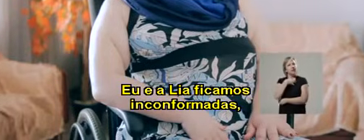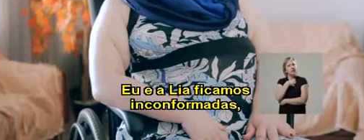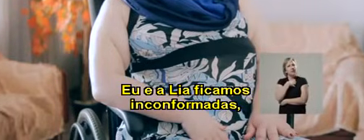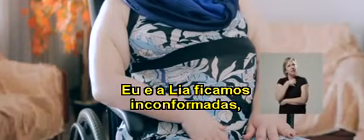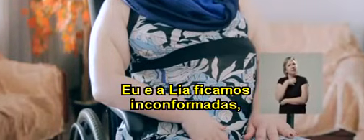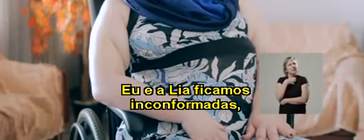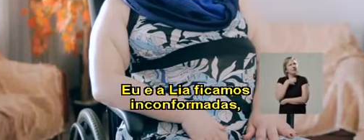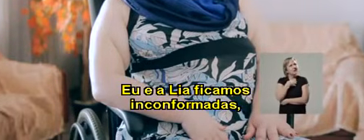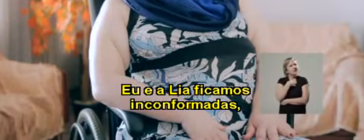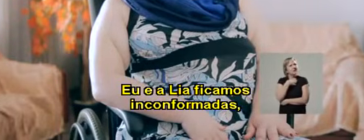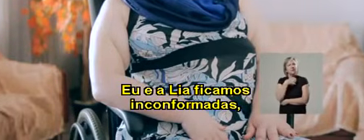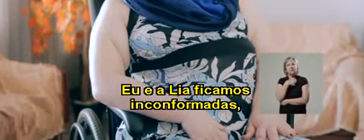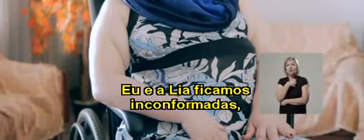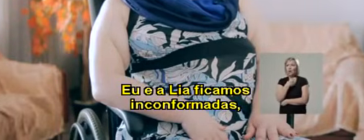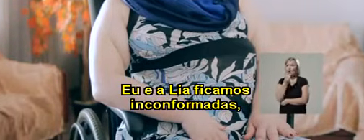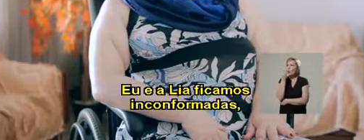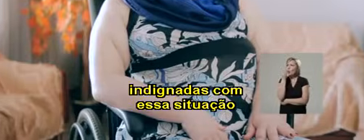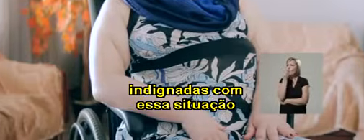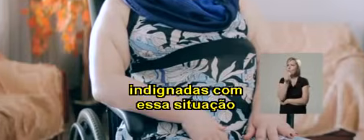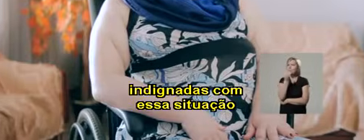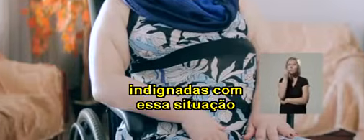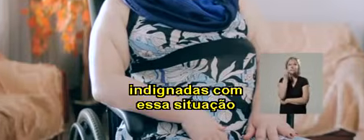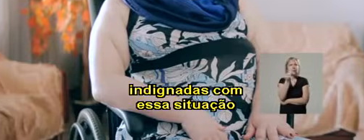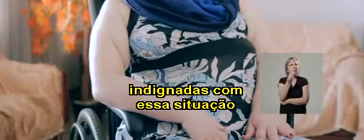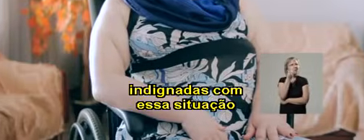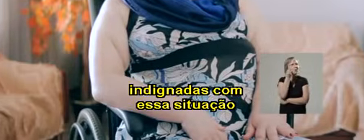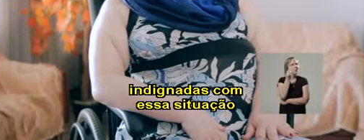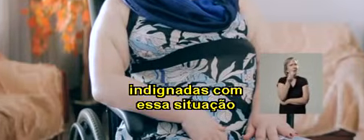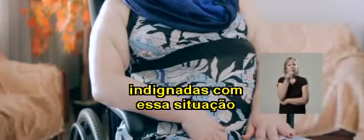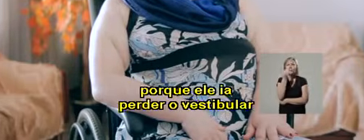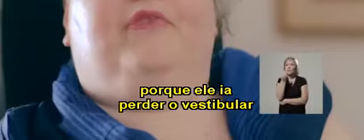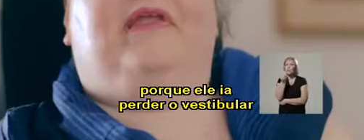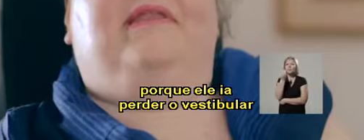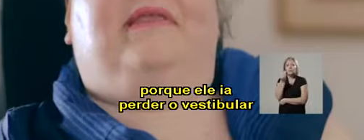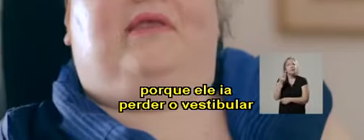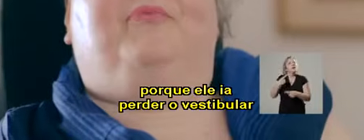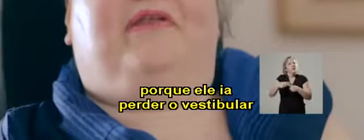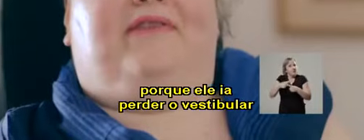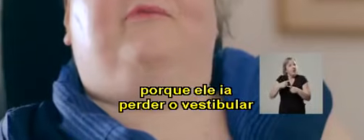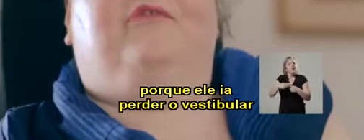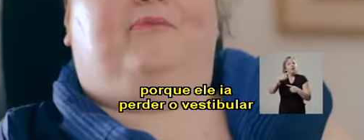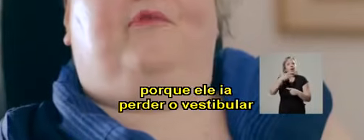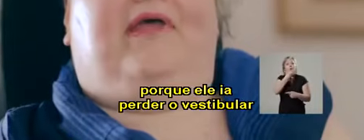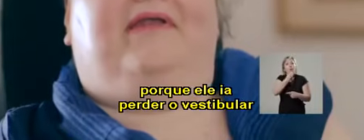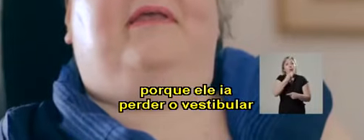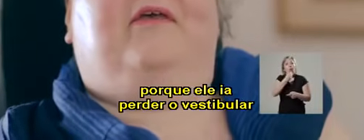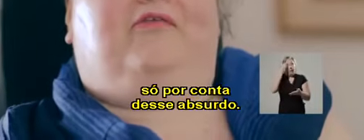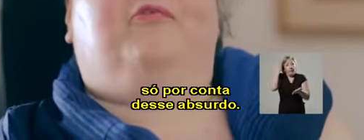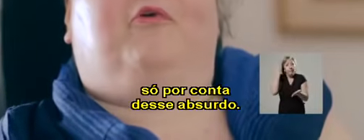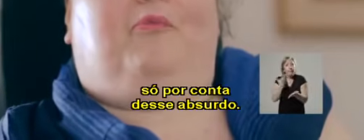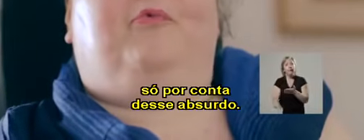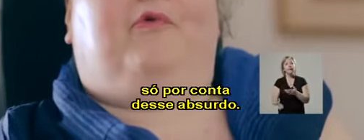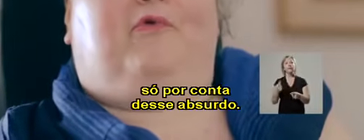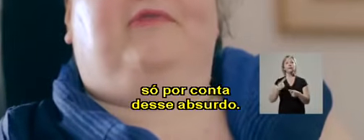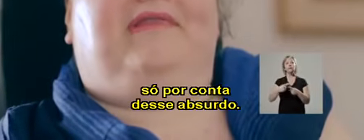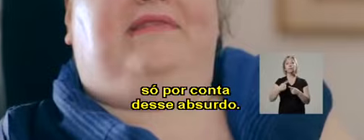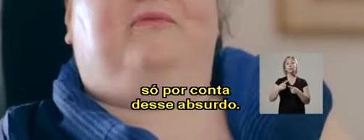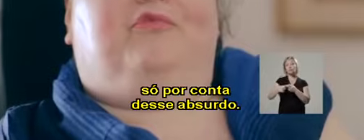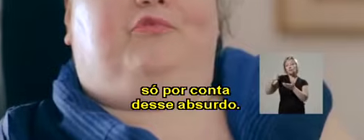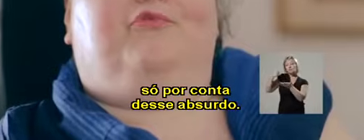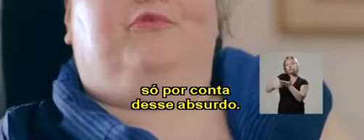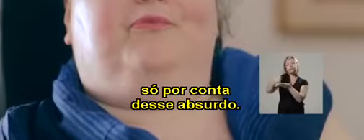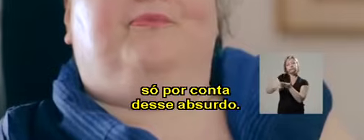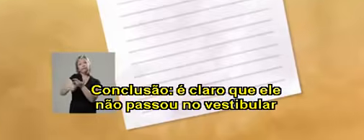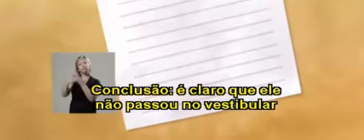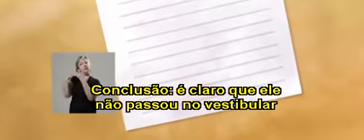na verdade, ficamos assim inconformadas, indignadas com essa situação, porque ele ia perder o vestibular só por conta